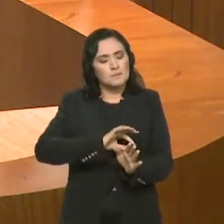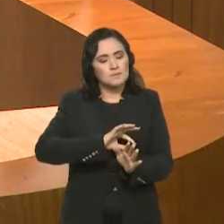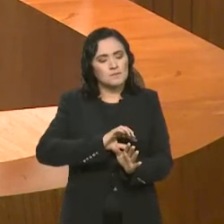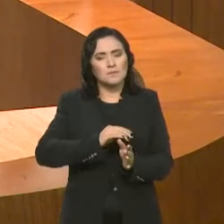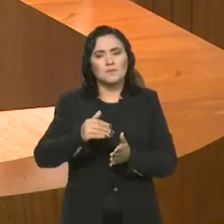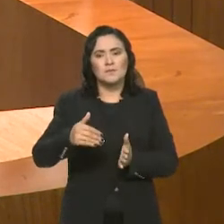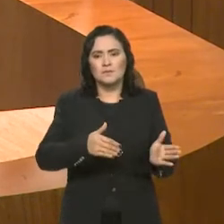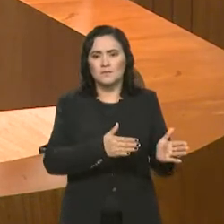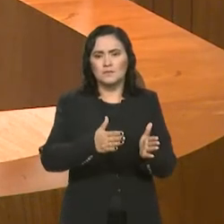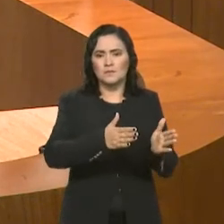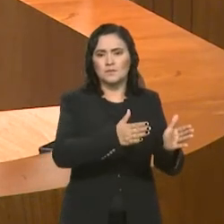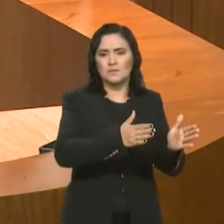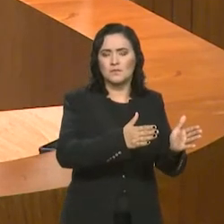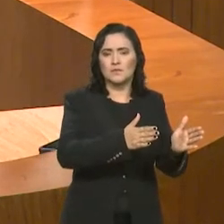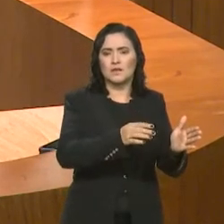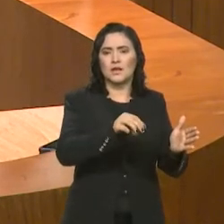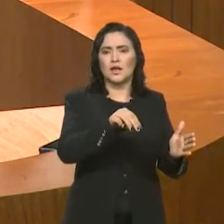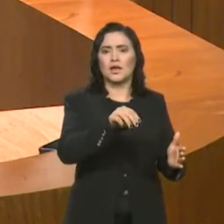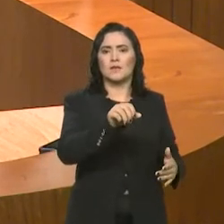MA-214. A